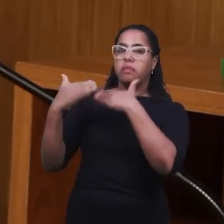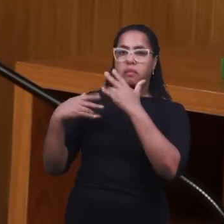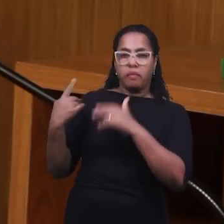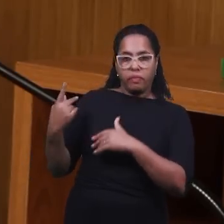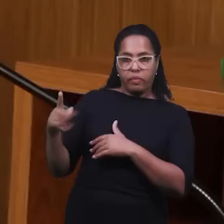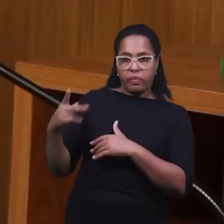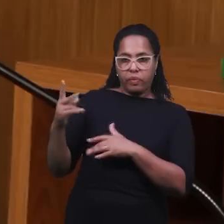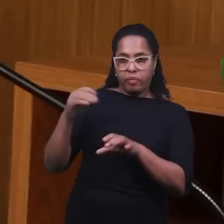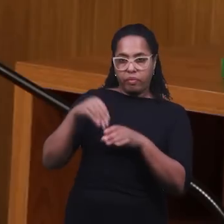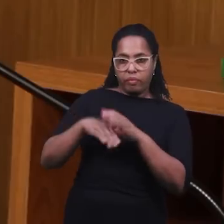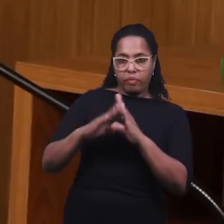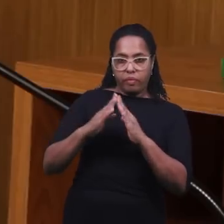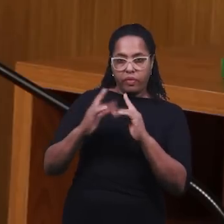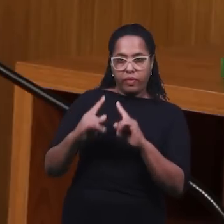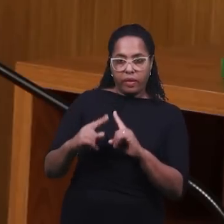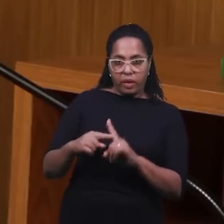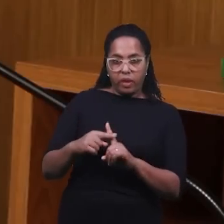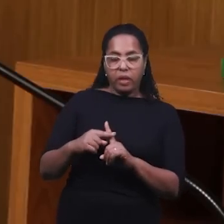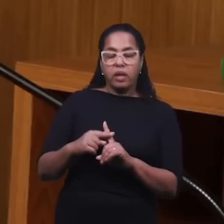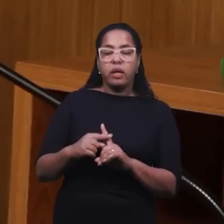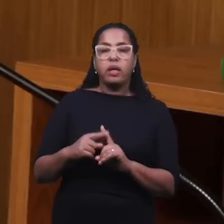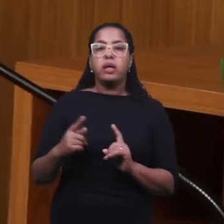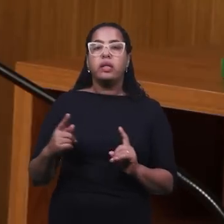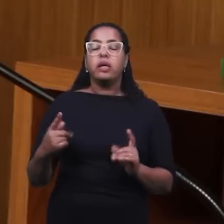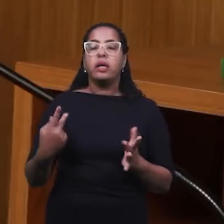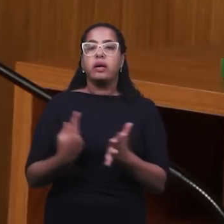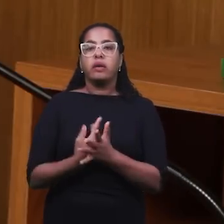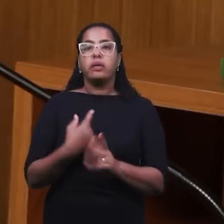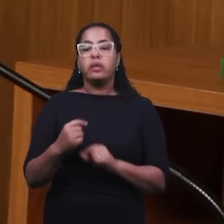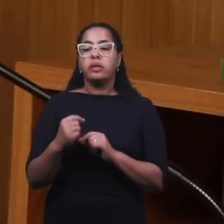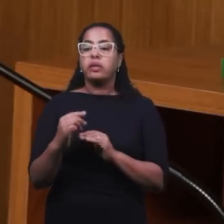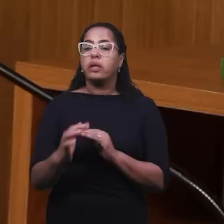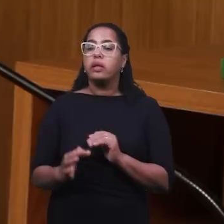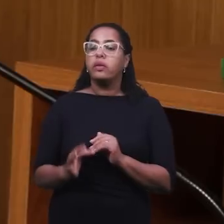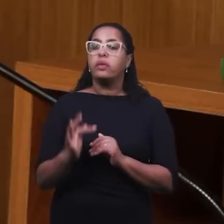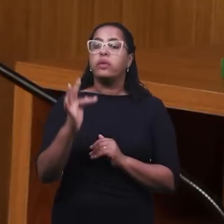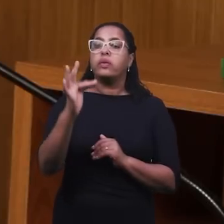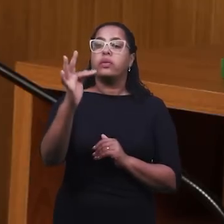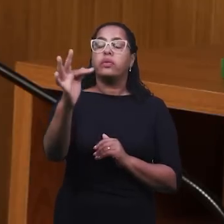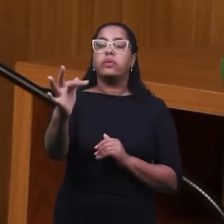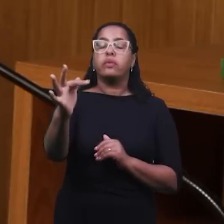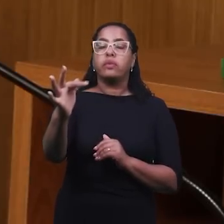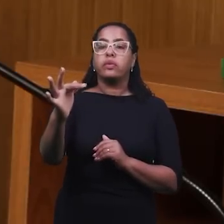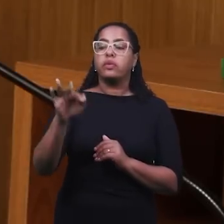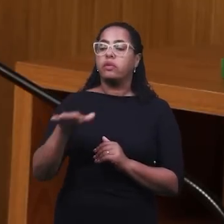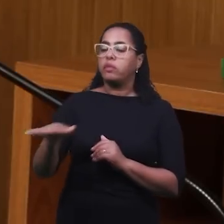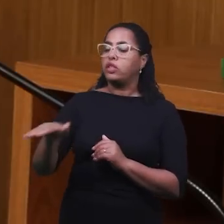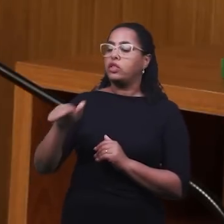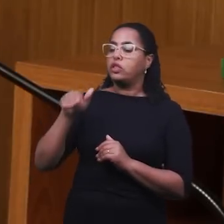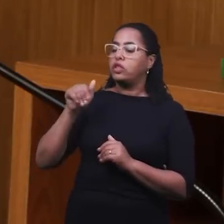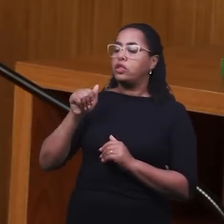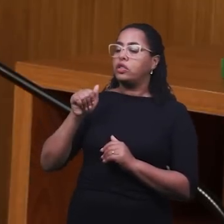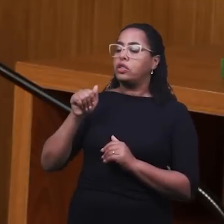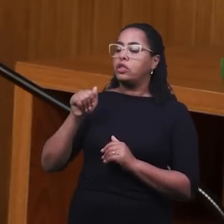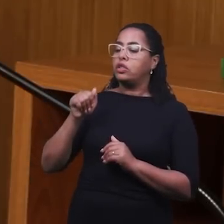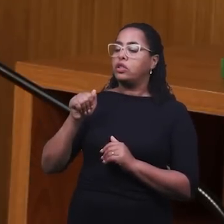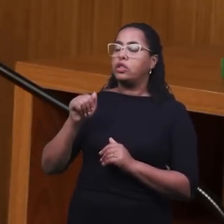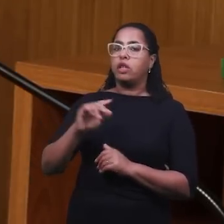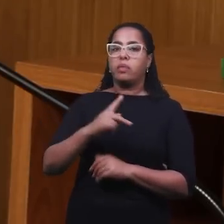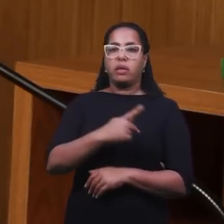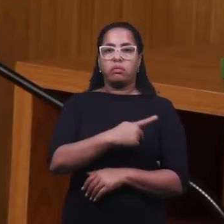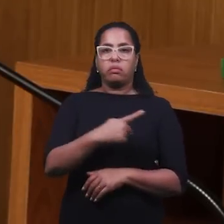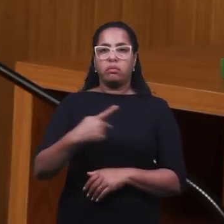eu nunca fui diácono. Então eu posso dizer isso com clareza. Mas alguns diáconos